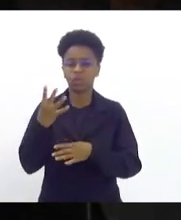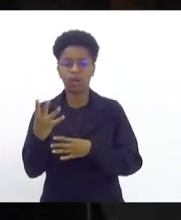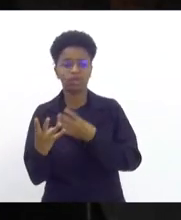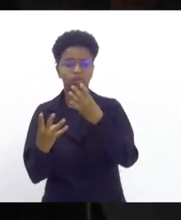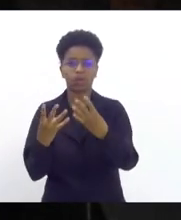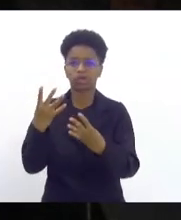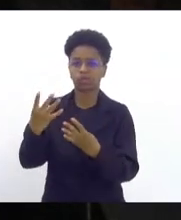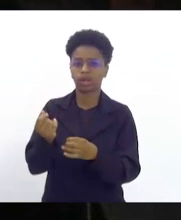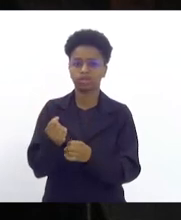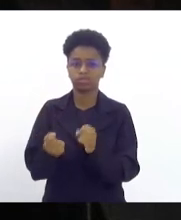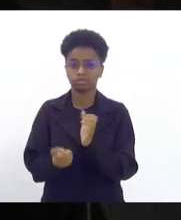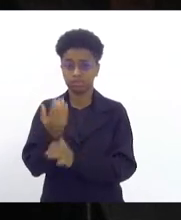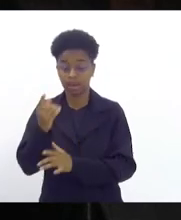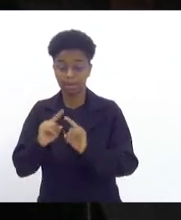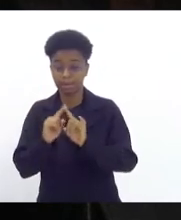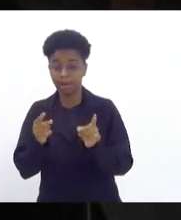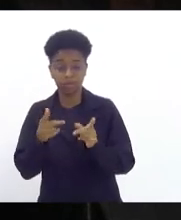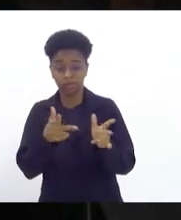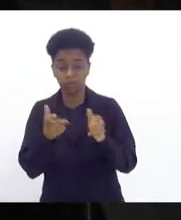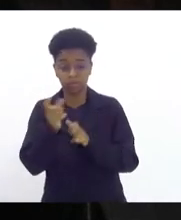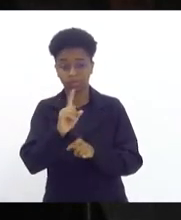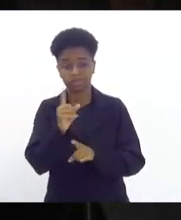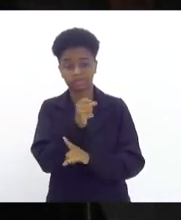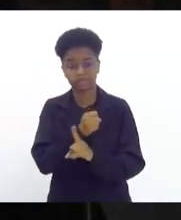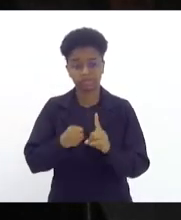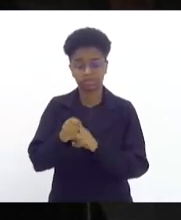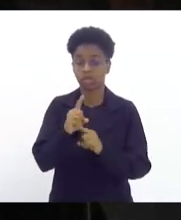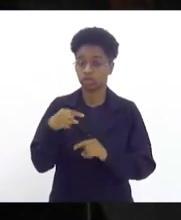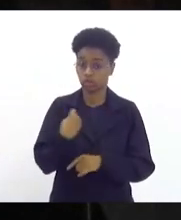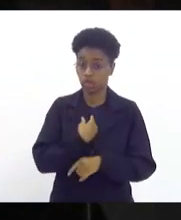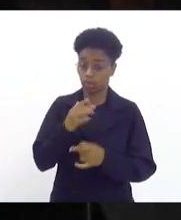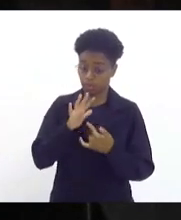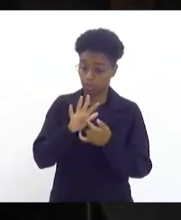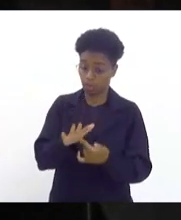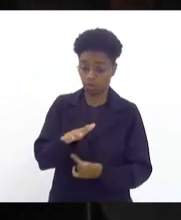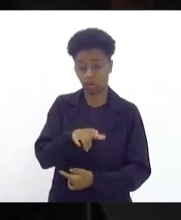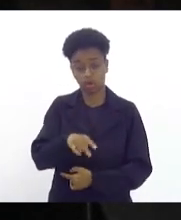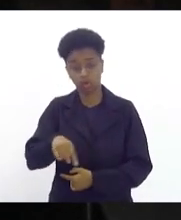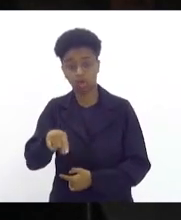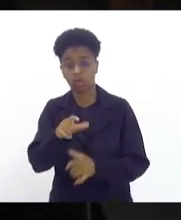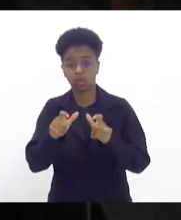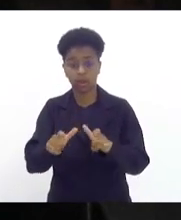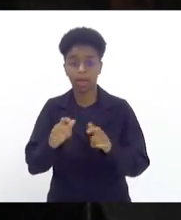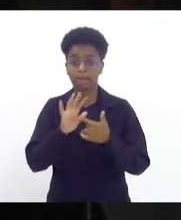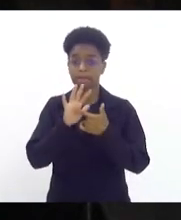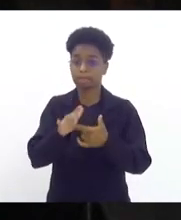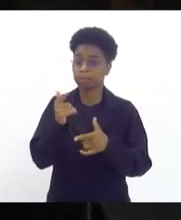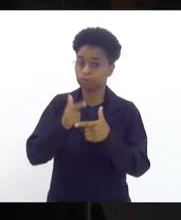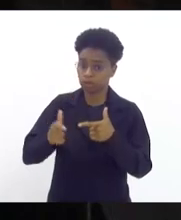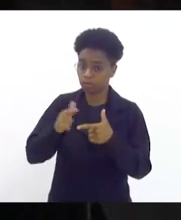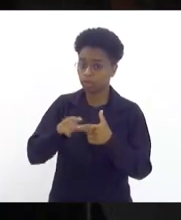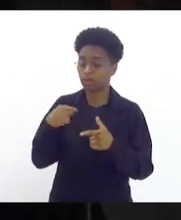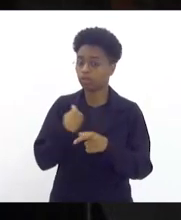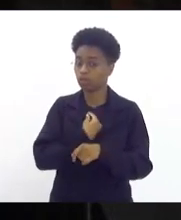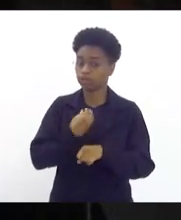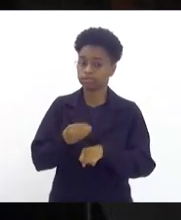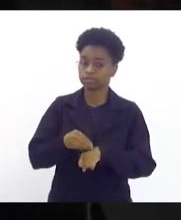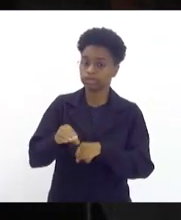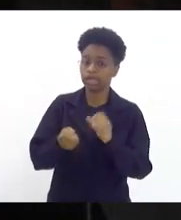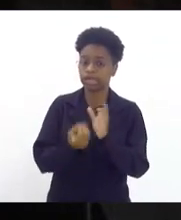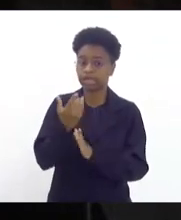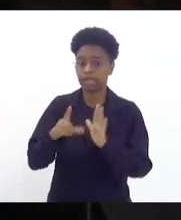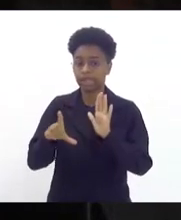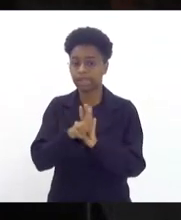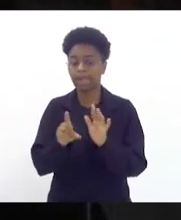olhando o chão o grande problema é que nós apontamos o chão apontamos os problemas fazemos indicações legislativas